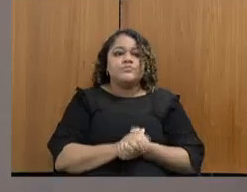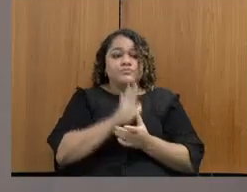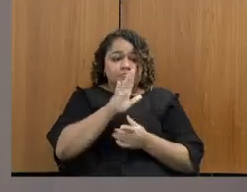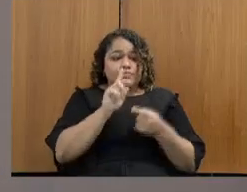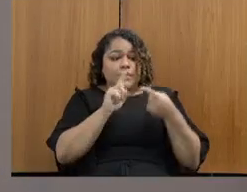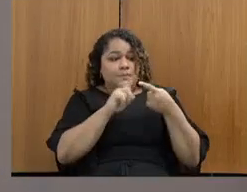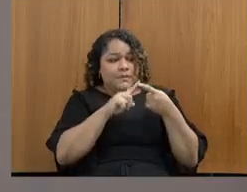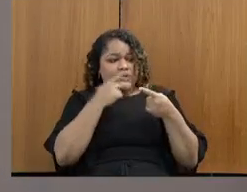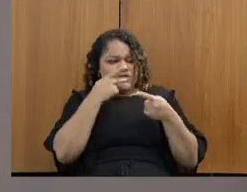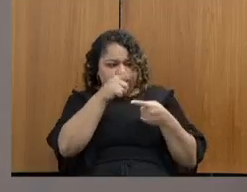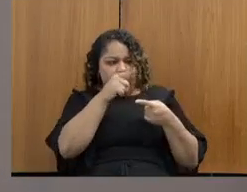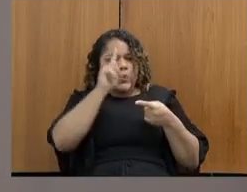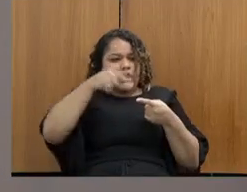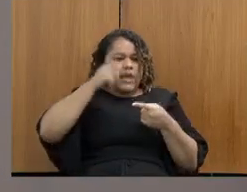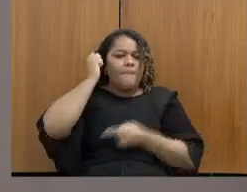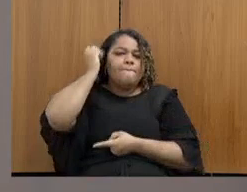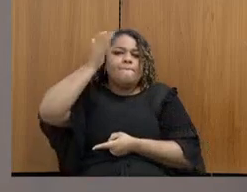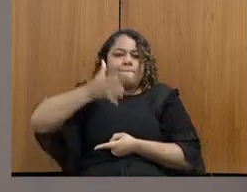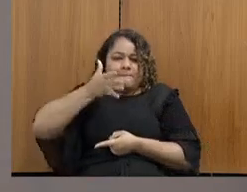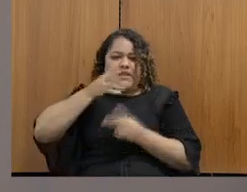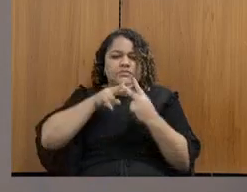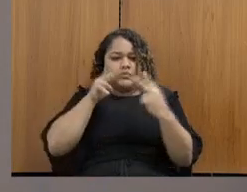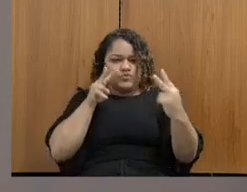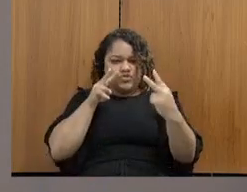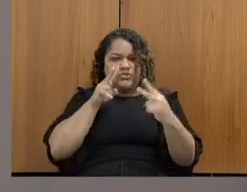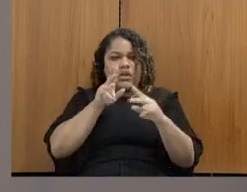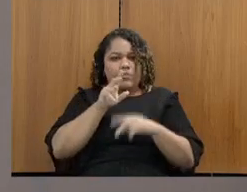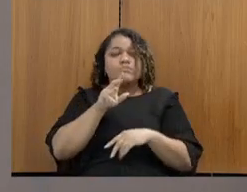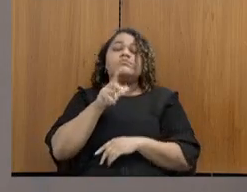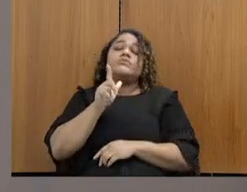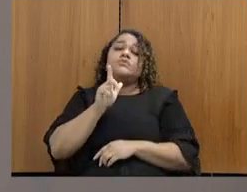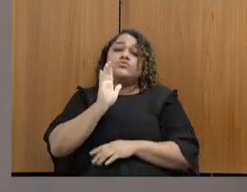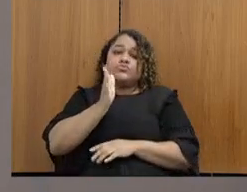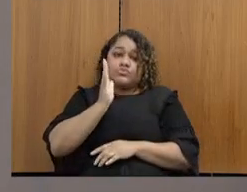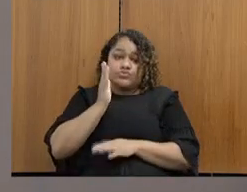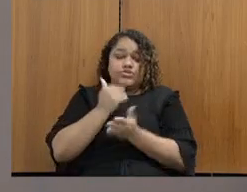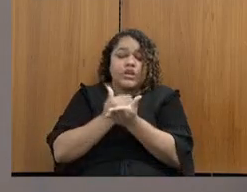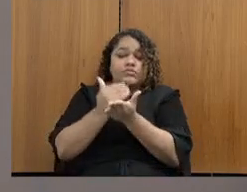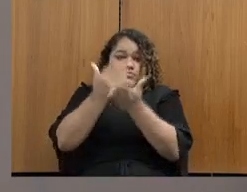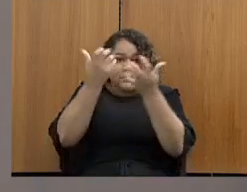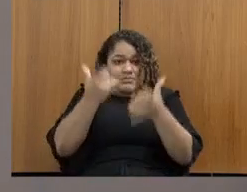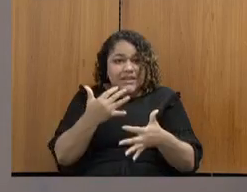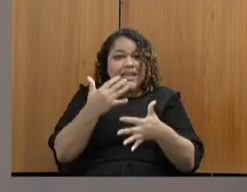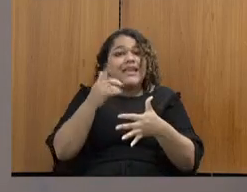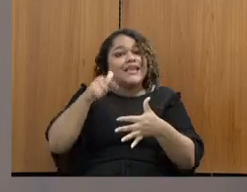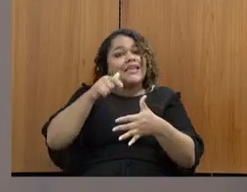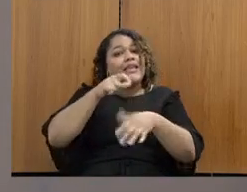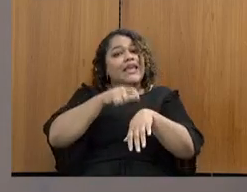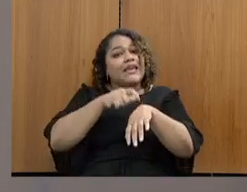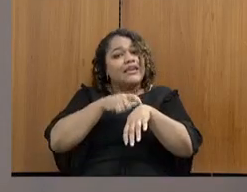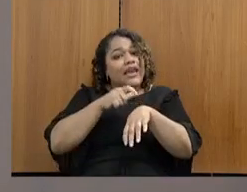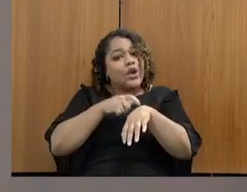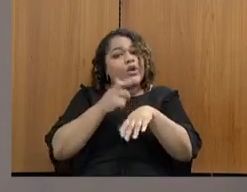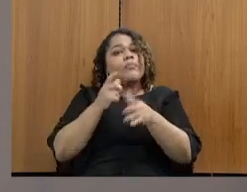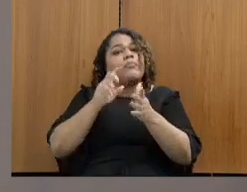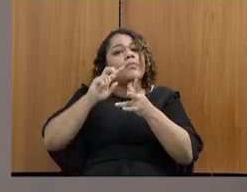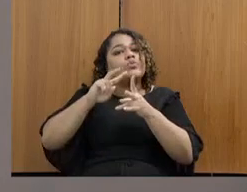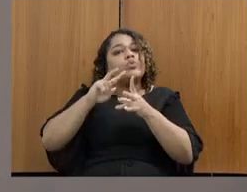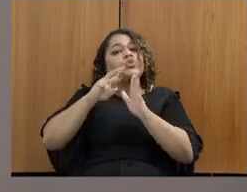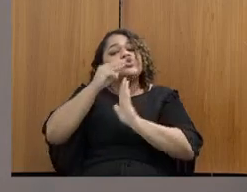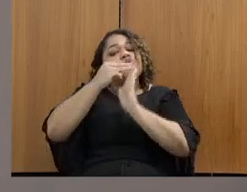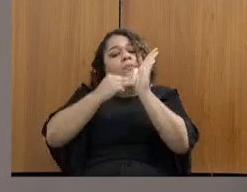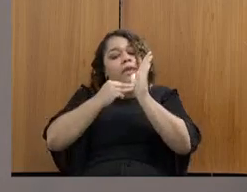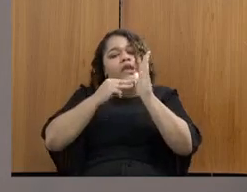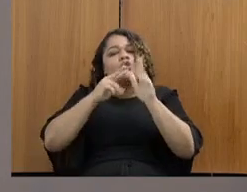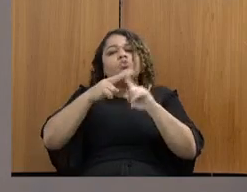plantão digital né Logo no início da minha fala eu já exposto que nós estamos passando por processo de revisão metodológica do projeto que